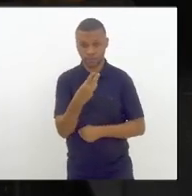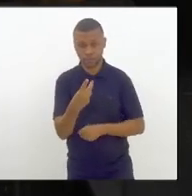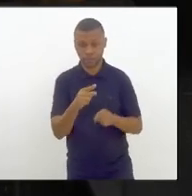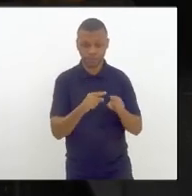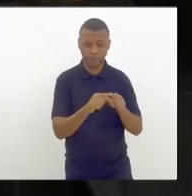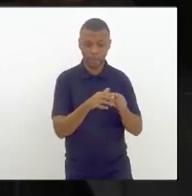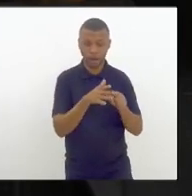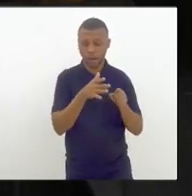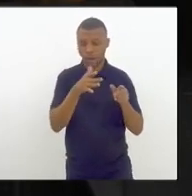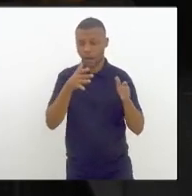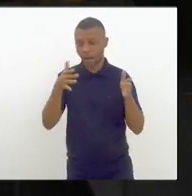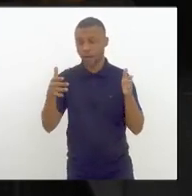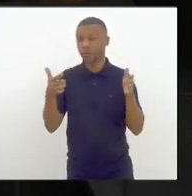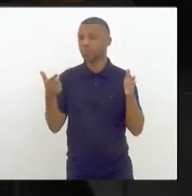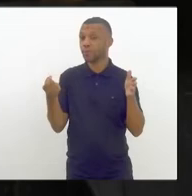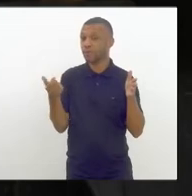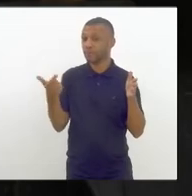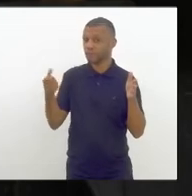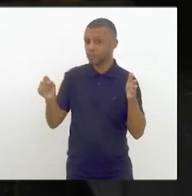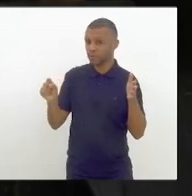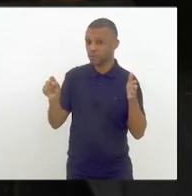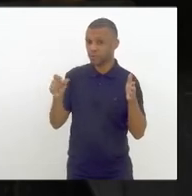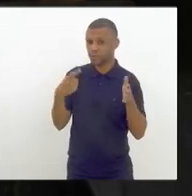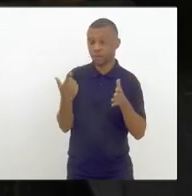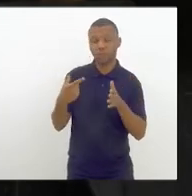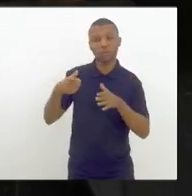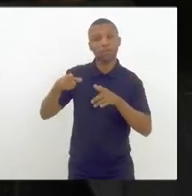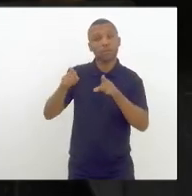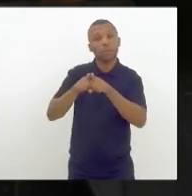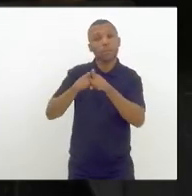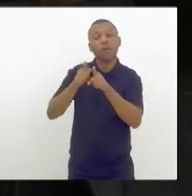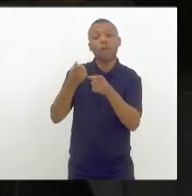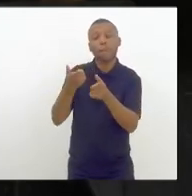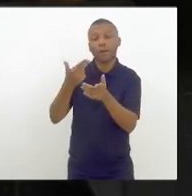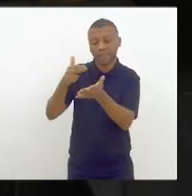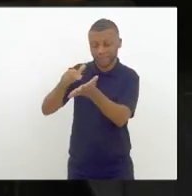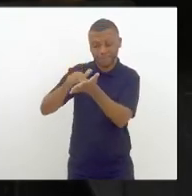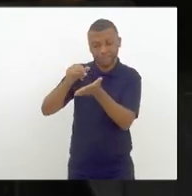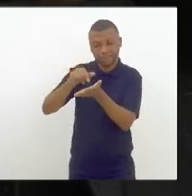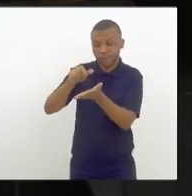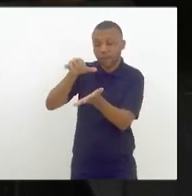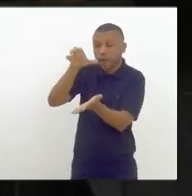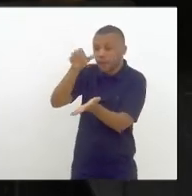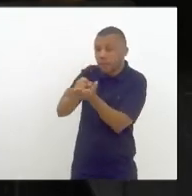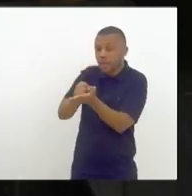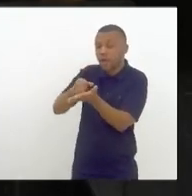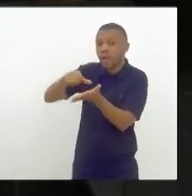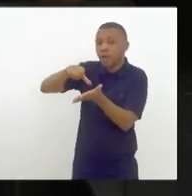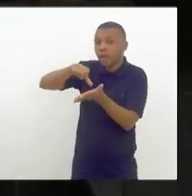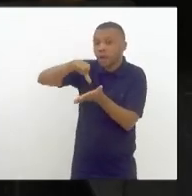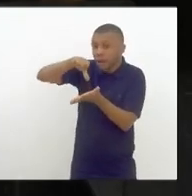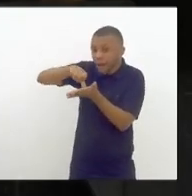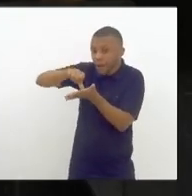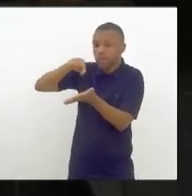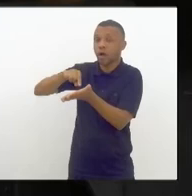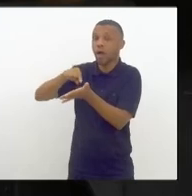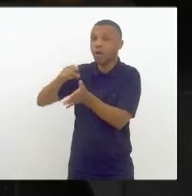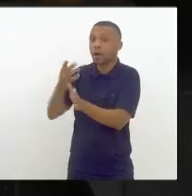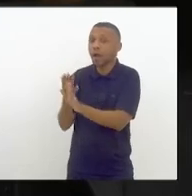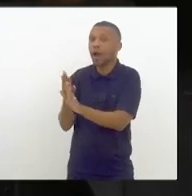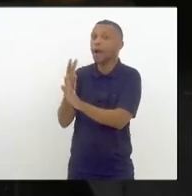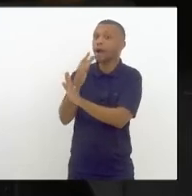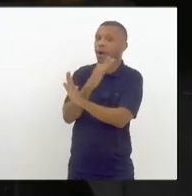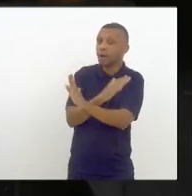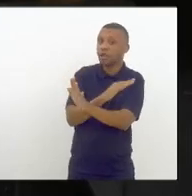e que registrei em cartório antes da conclusão da eleição para